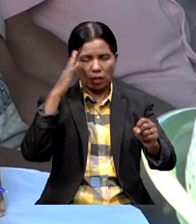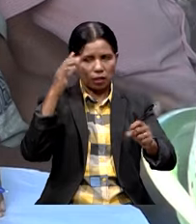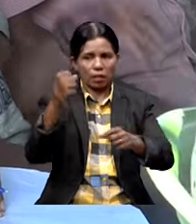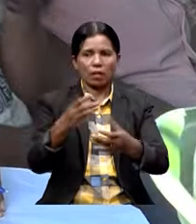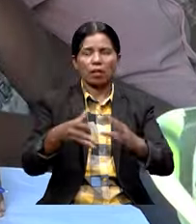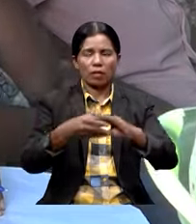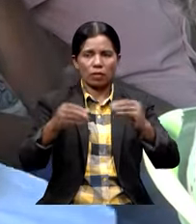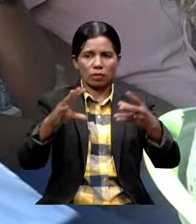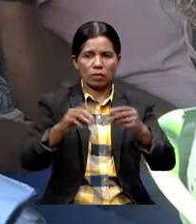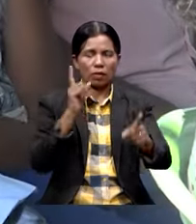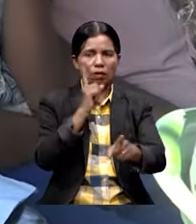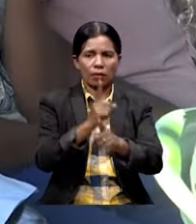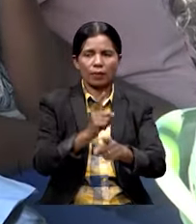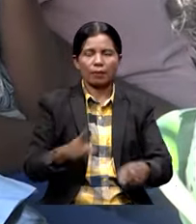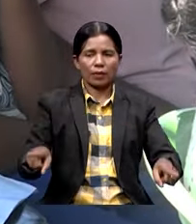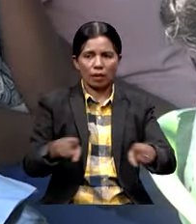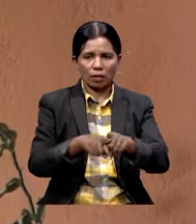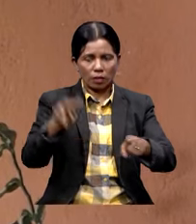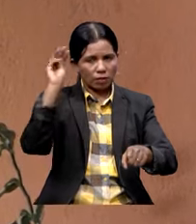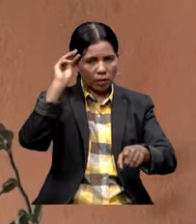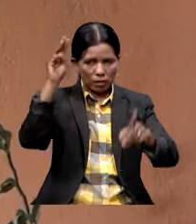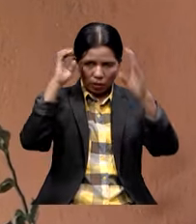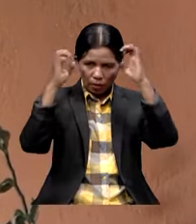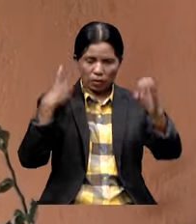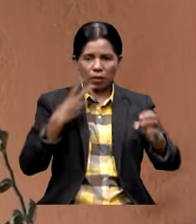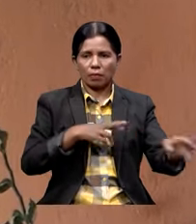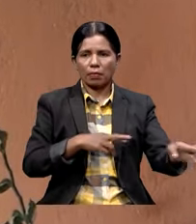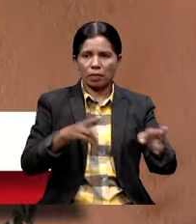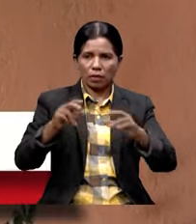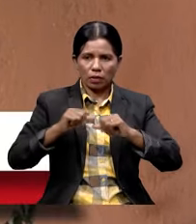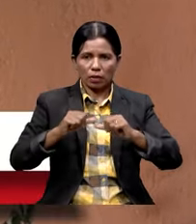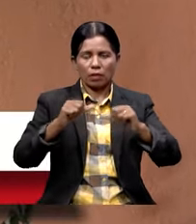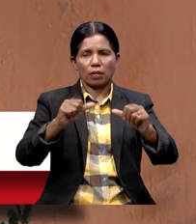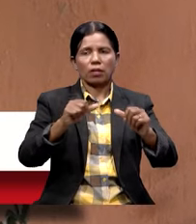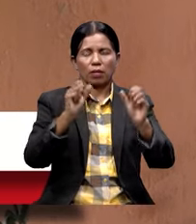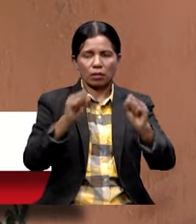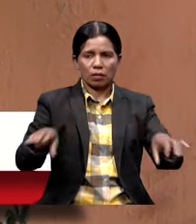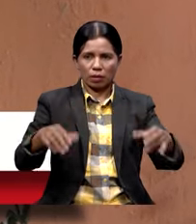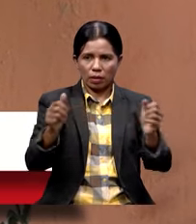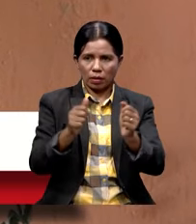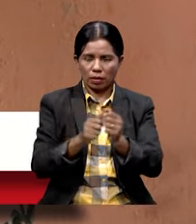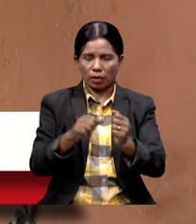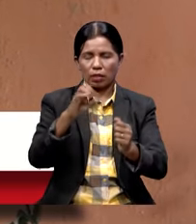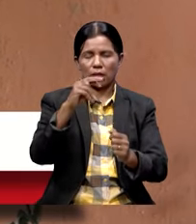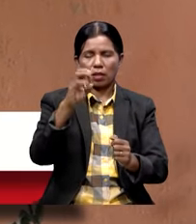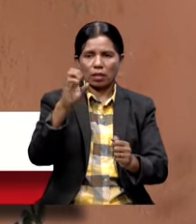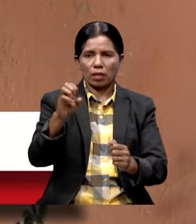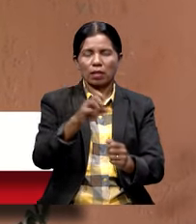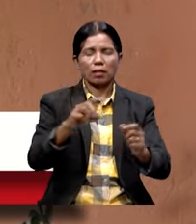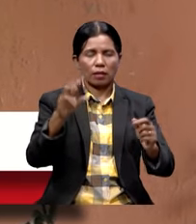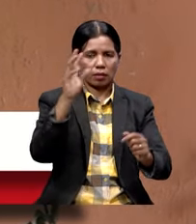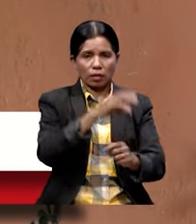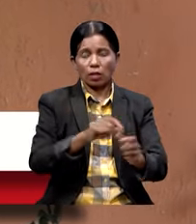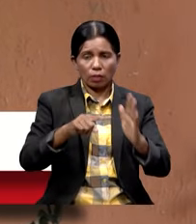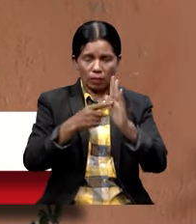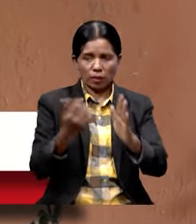história ao clean. A nessa Ministra da Educação, a mim pronto, continua a te cooperar com ideias de bem, mas ser general a Rabuti a Ona,